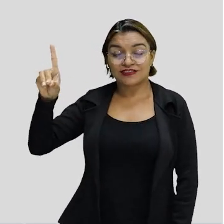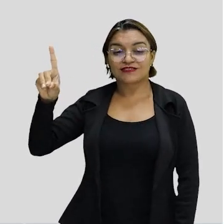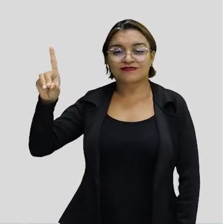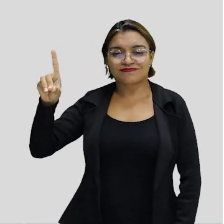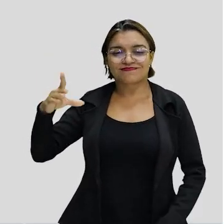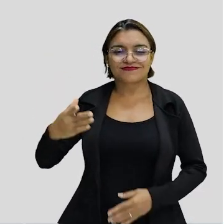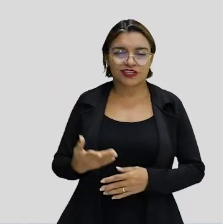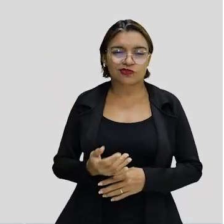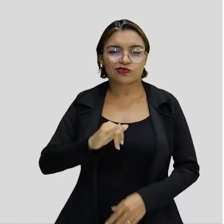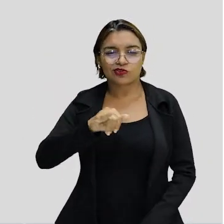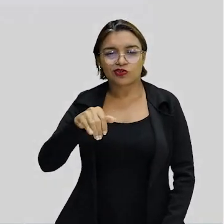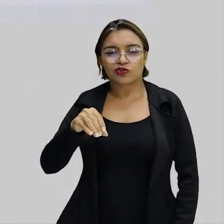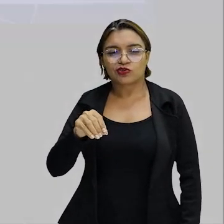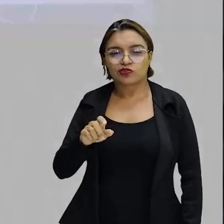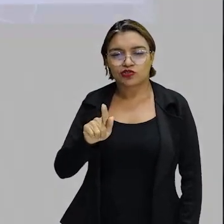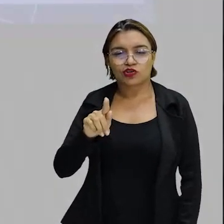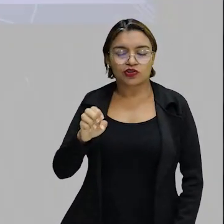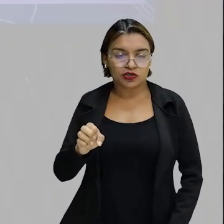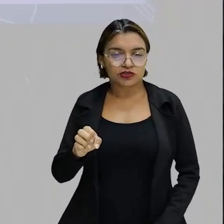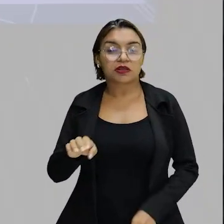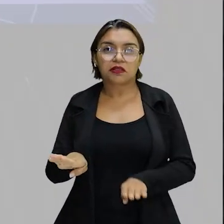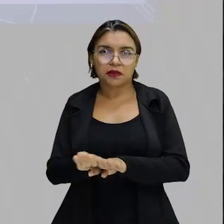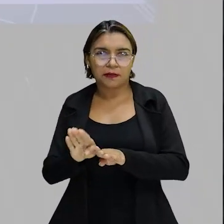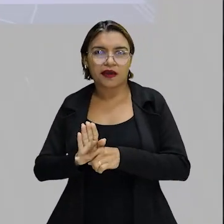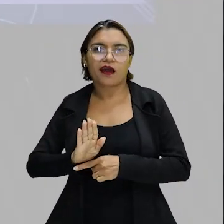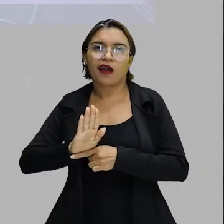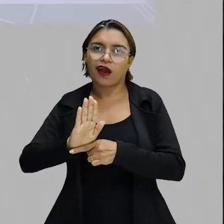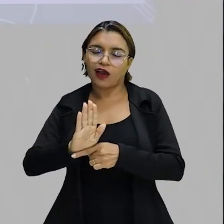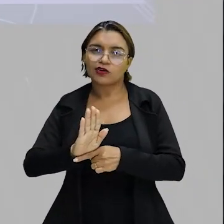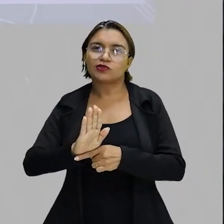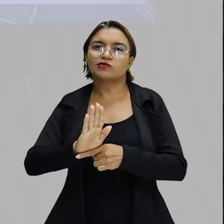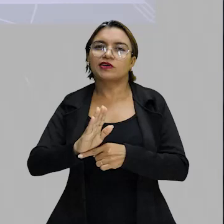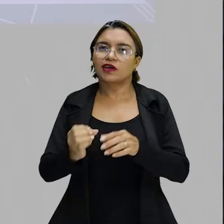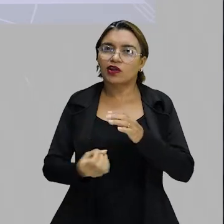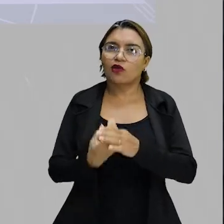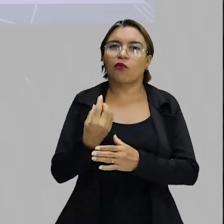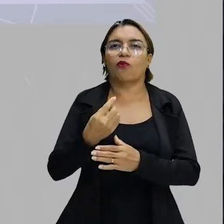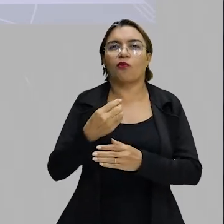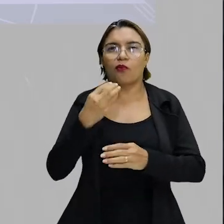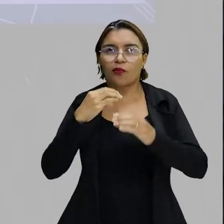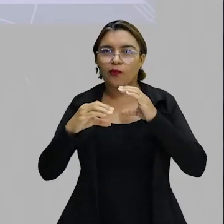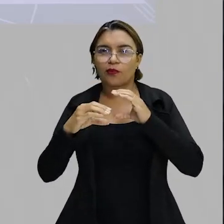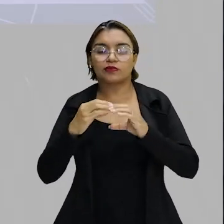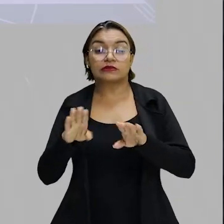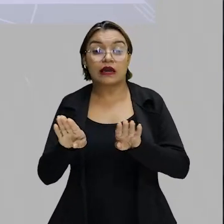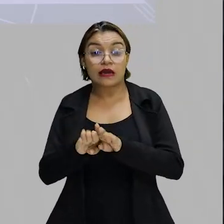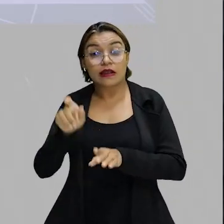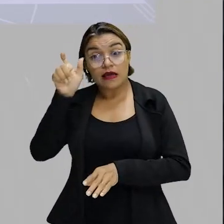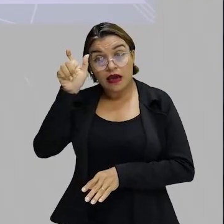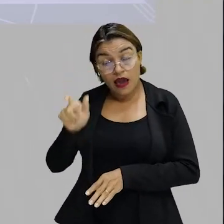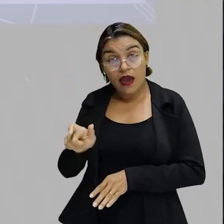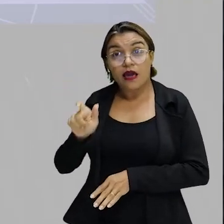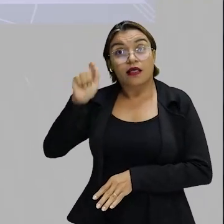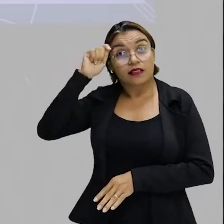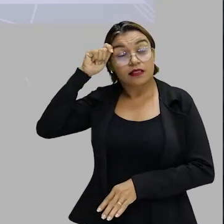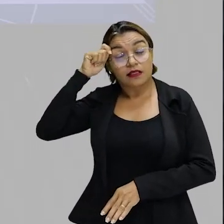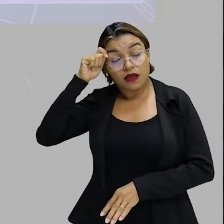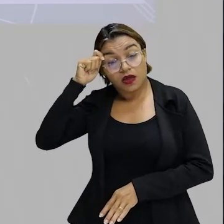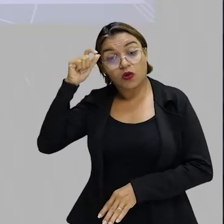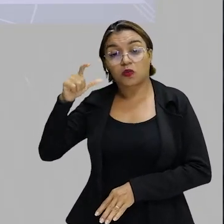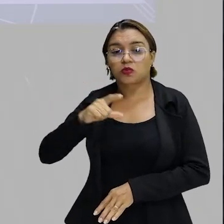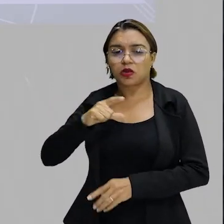Jorge Benjor traz também essa contribuição, Jorge Benjor negro, Jorge Aragão negro, pessoas de